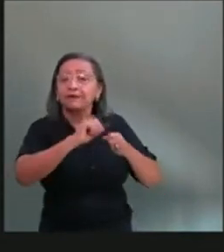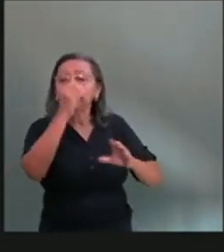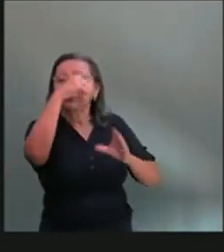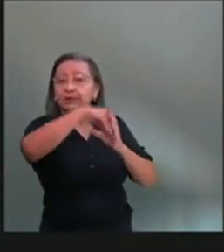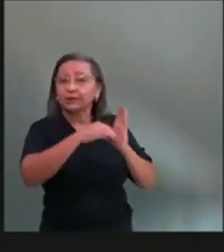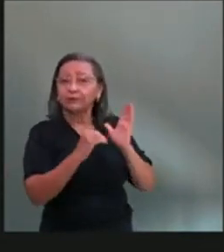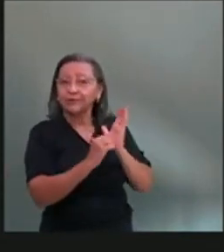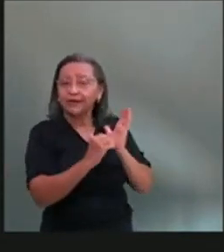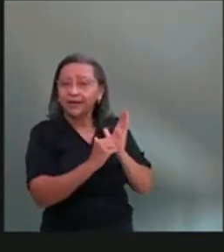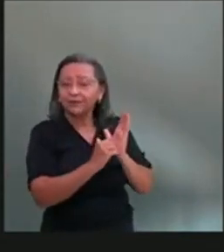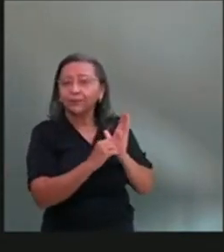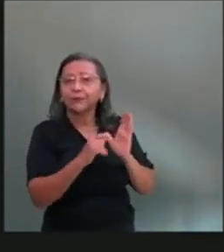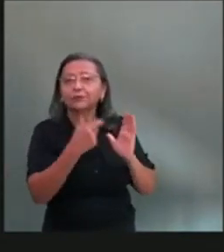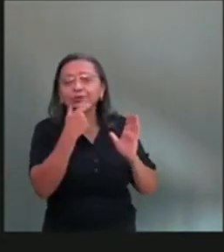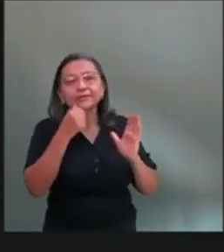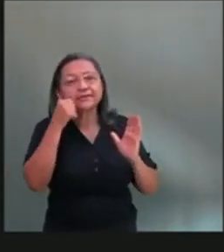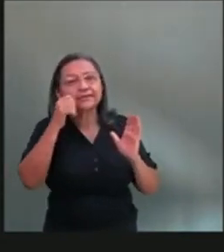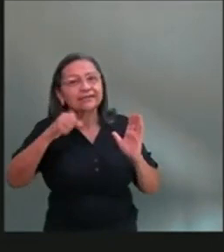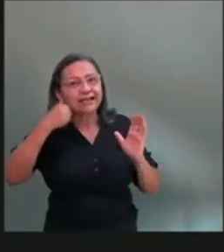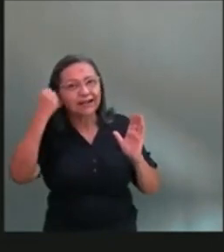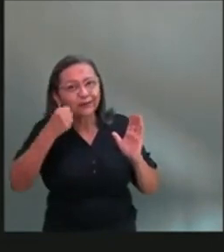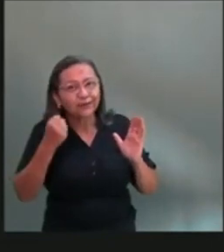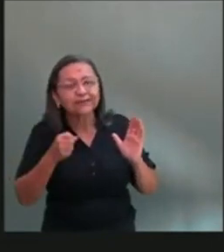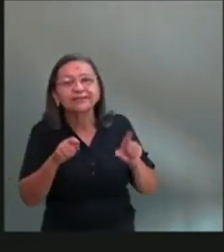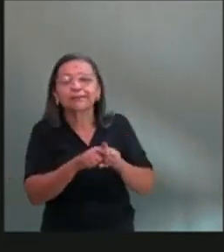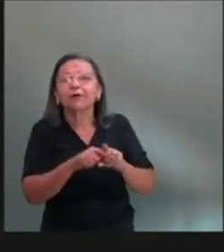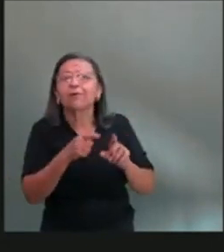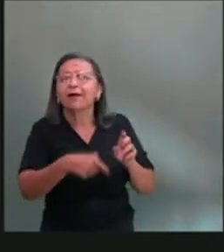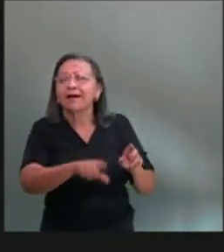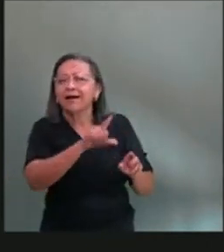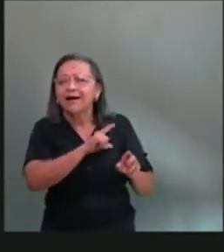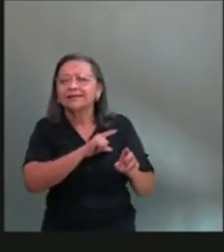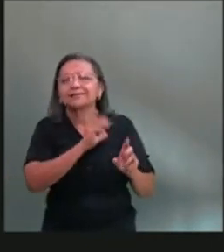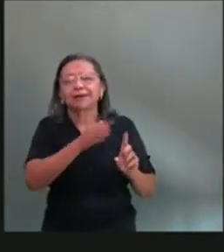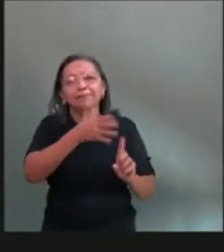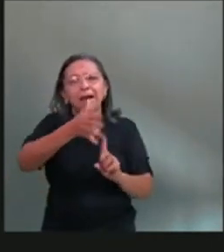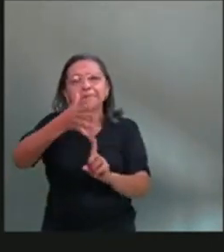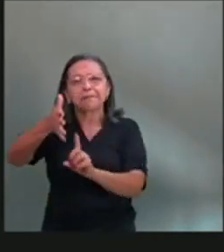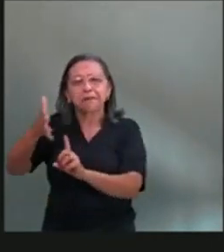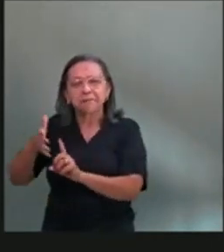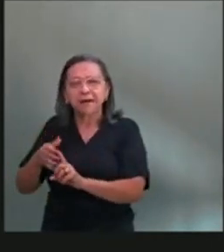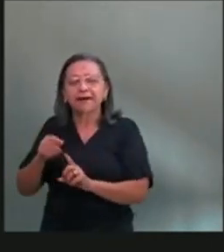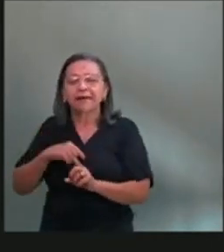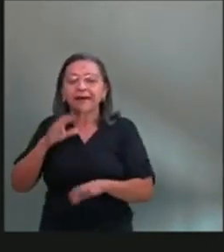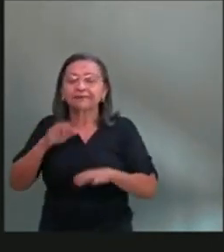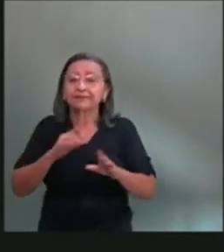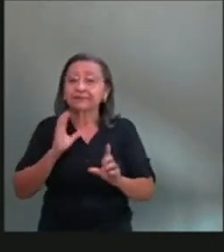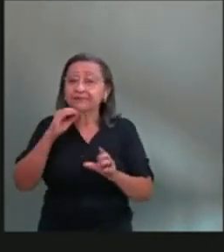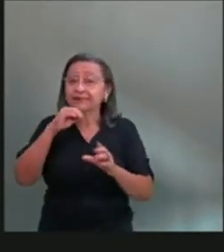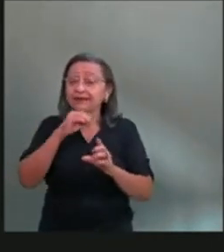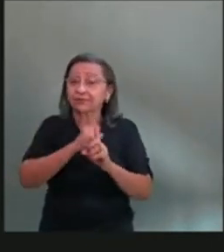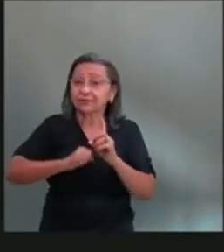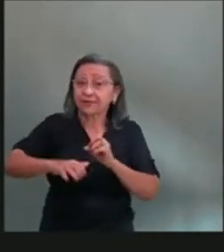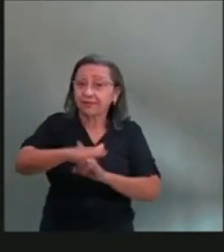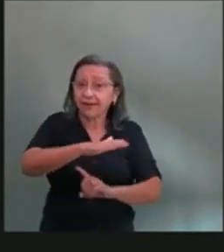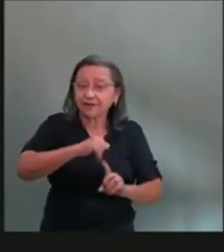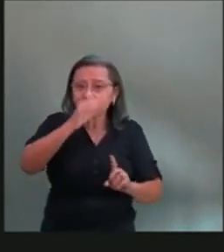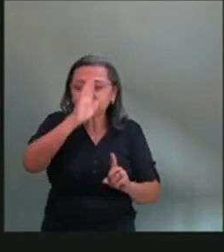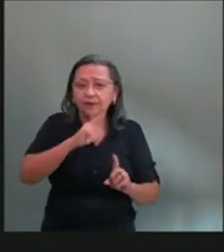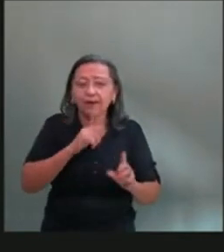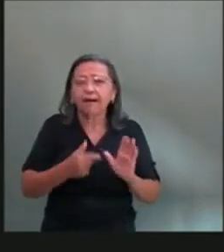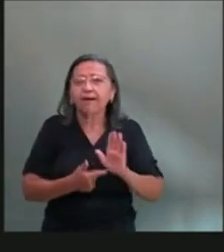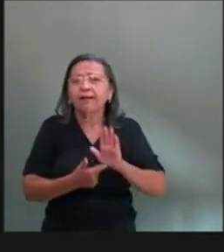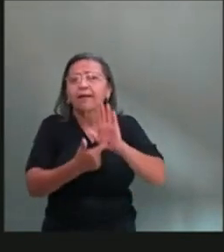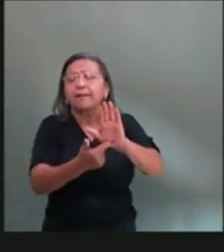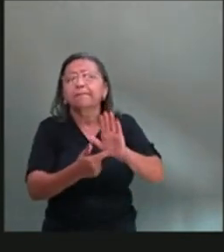Senado Federal, né? Pelos senadores, que, como já disseram aqui, às vezes está na sociedade brasileira de que a